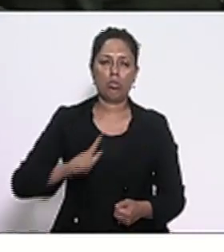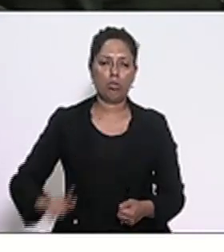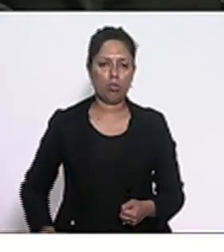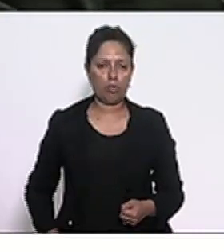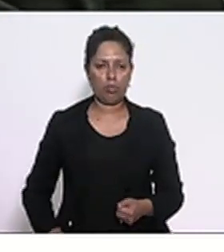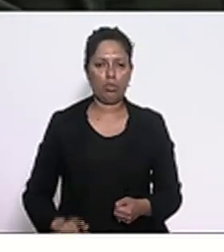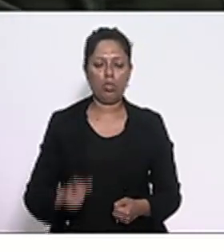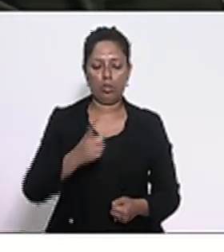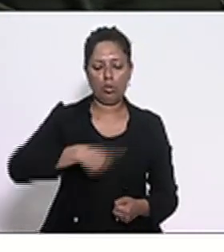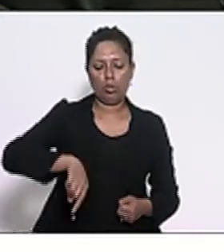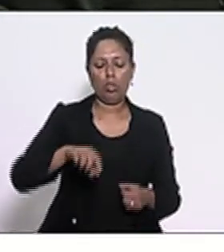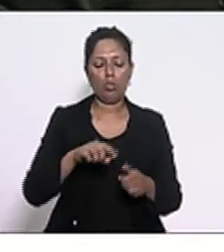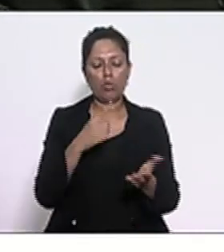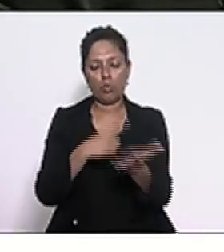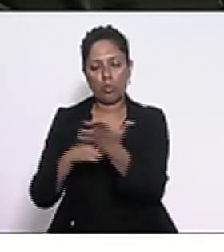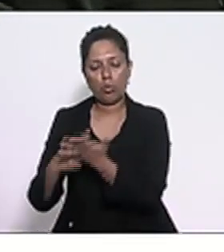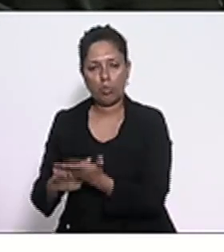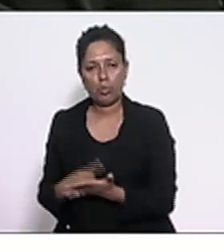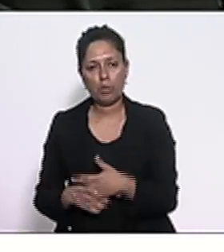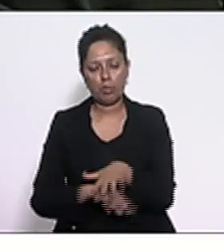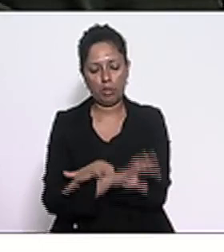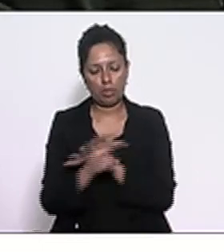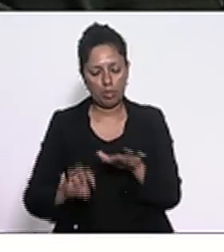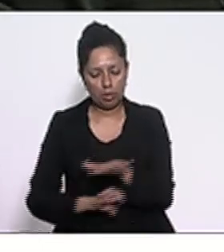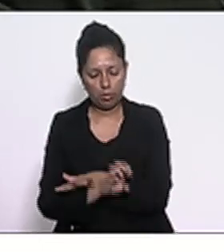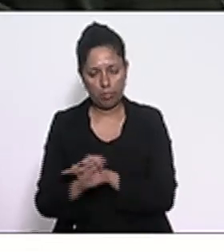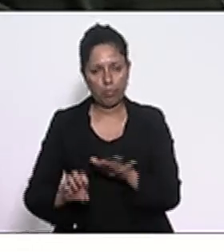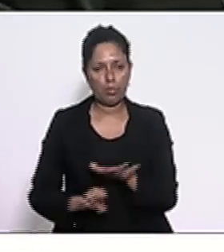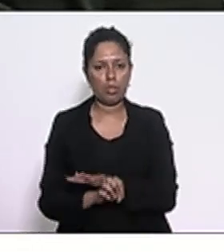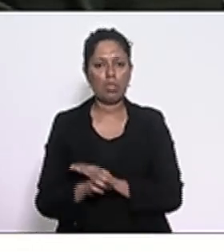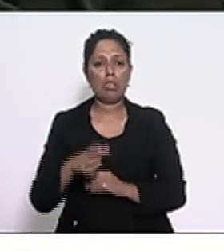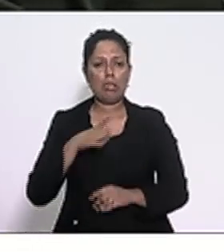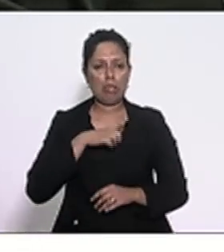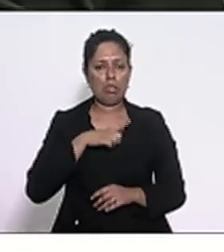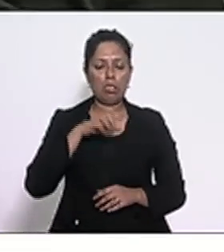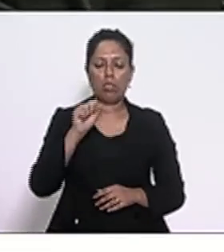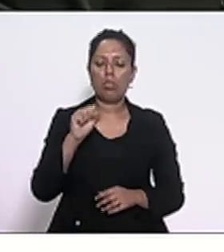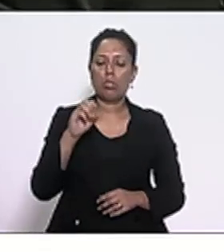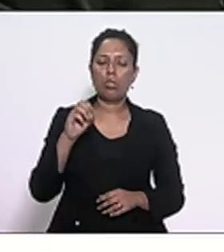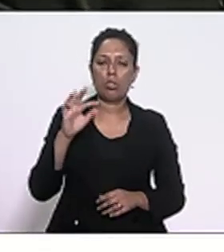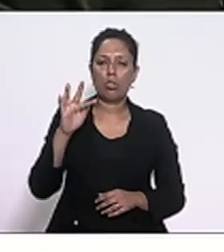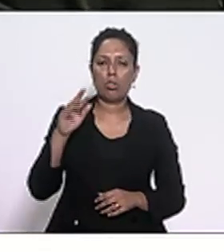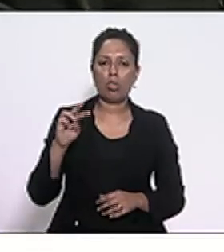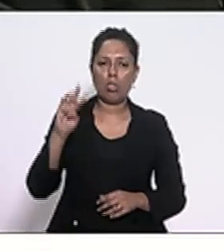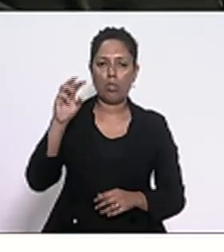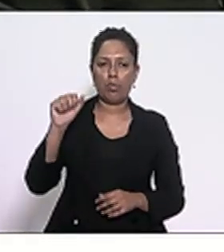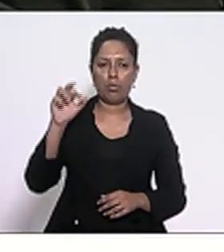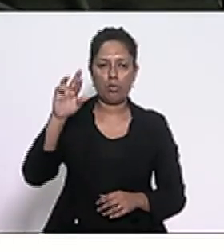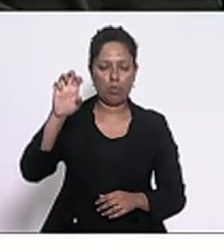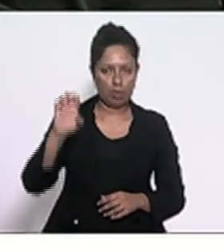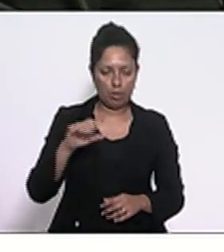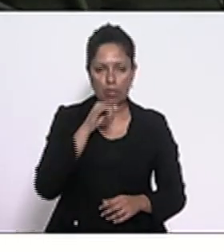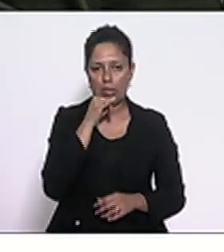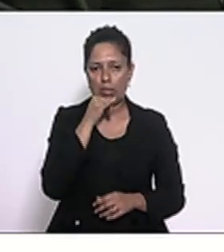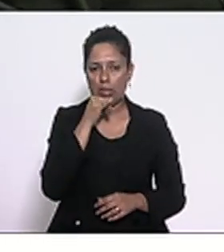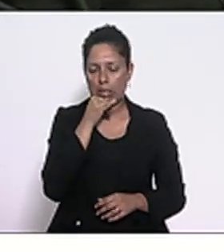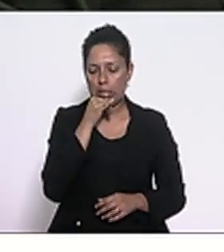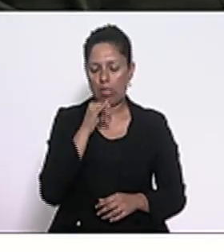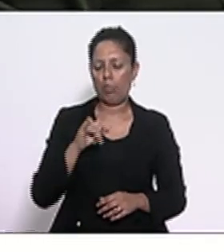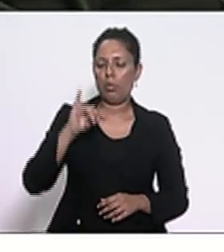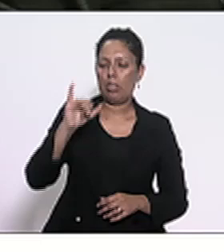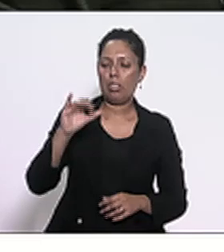um acordo com o mercado, teve as disputas e tem softwares disponíveis. Por exemplo, um deles é o